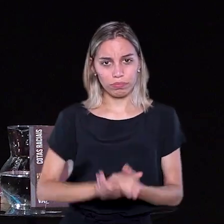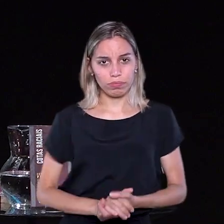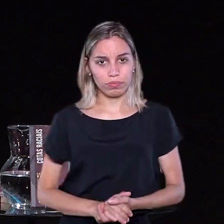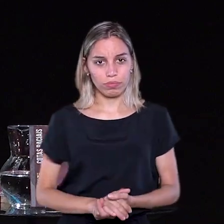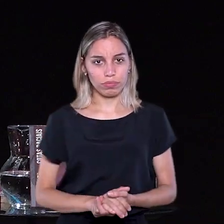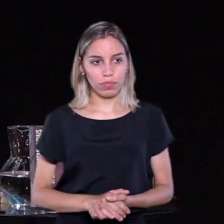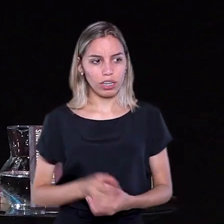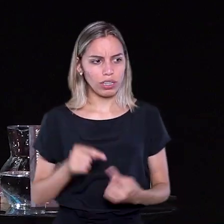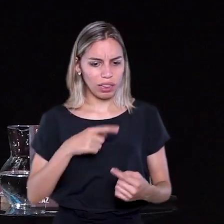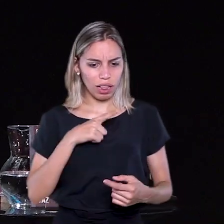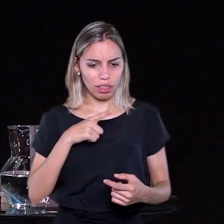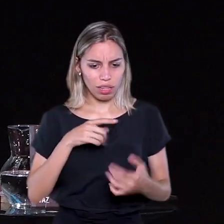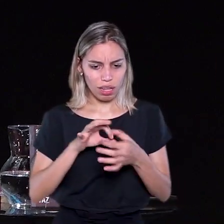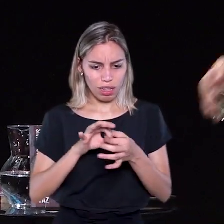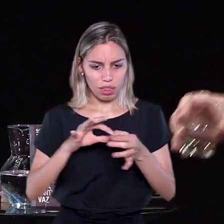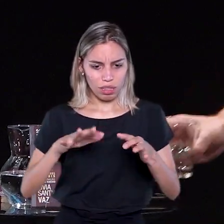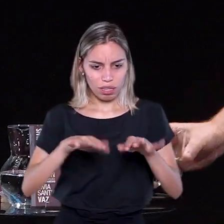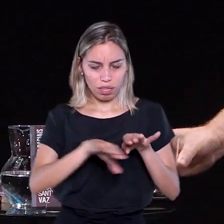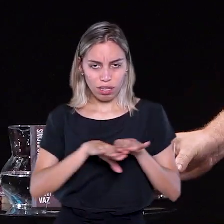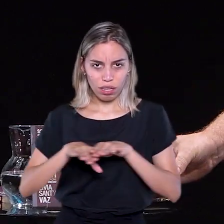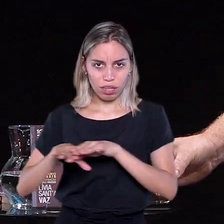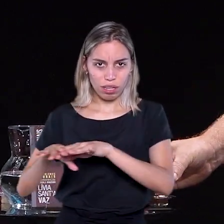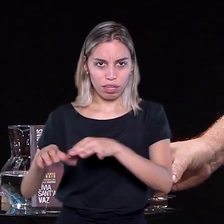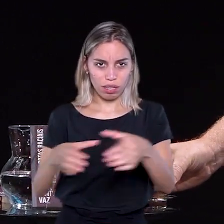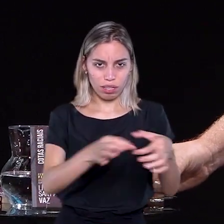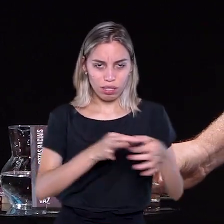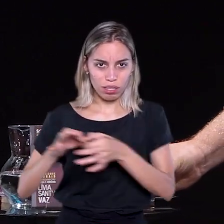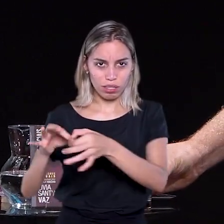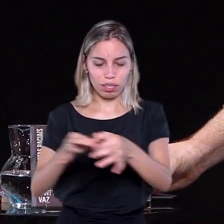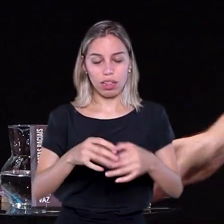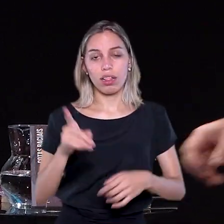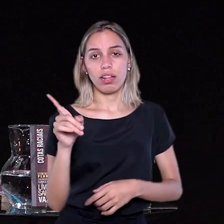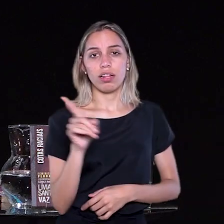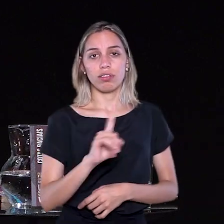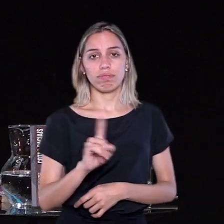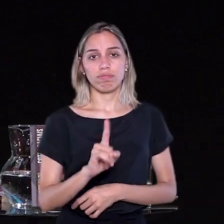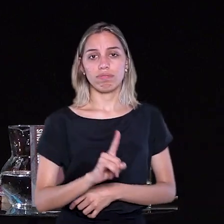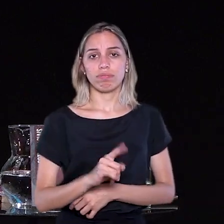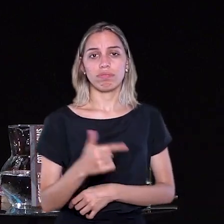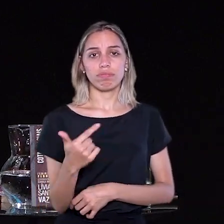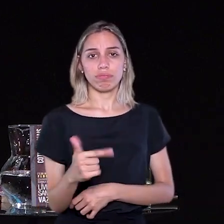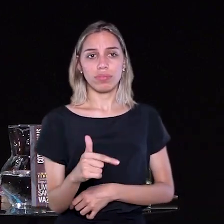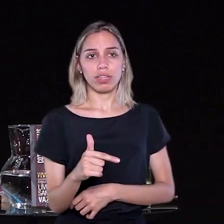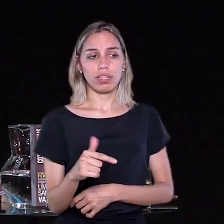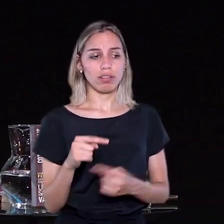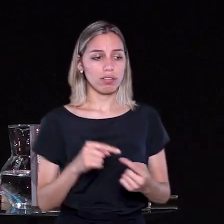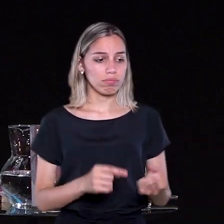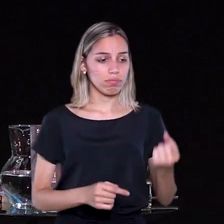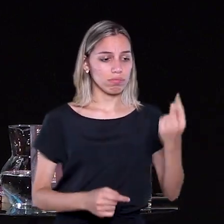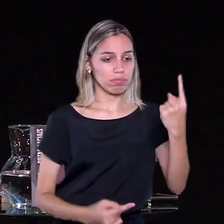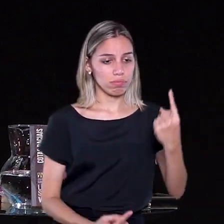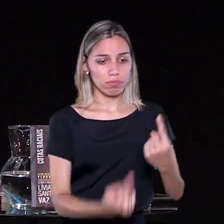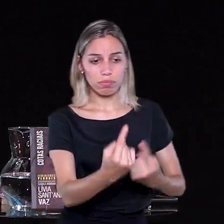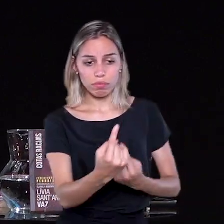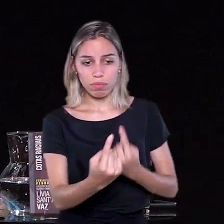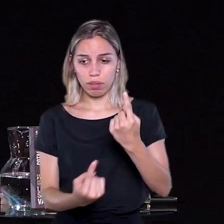ascensão coletiva. Acaba que acontece, na prática, ascensões